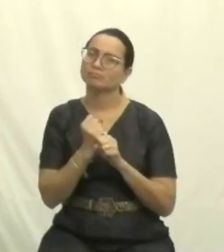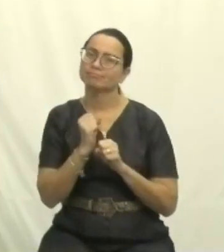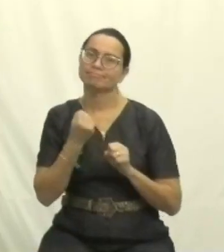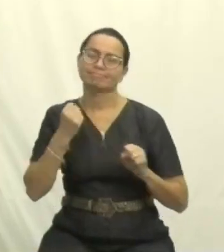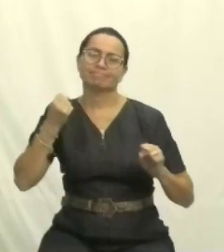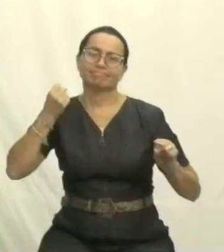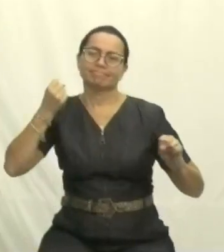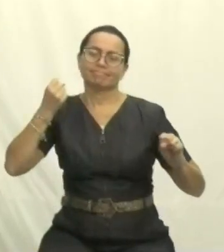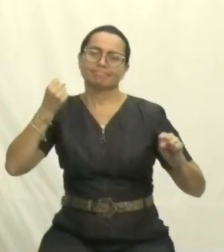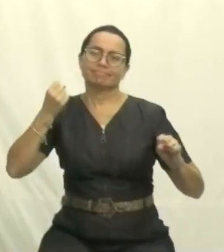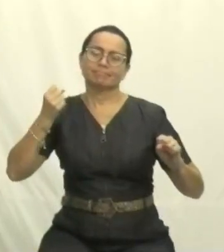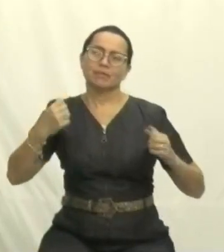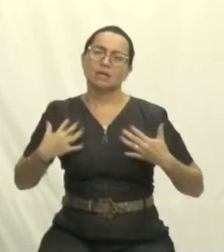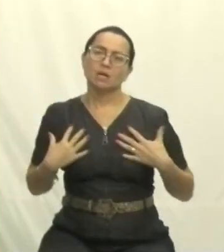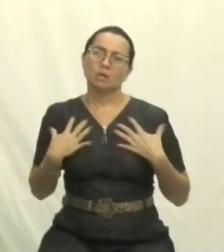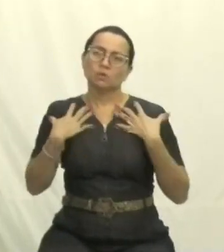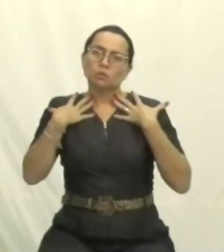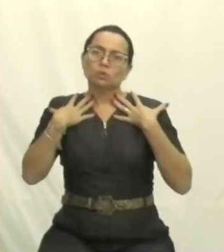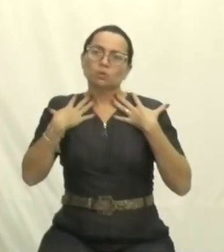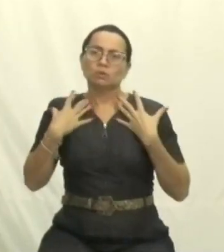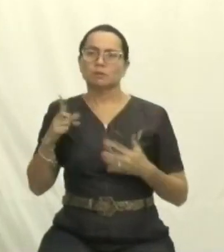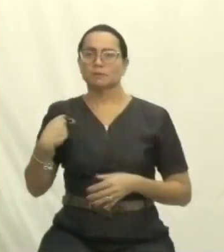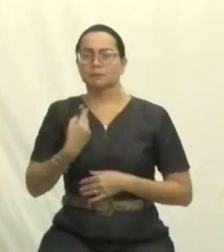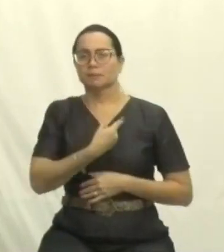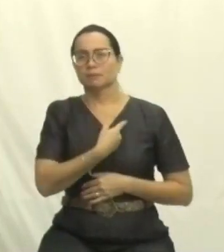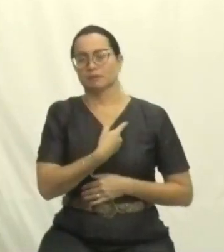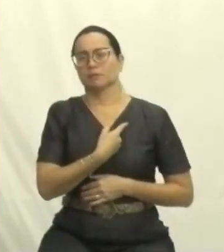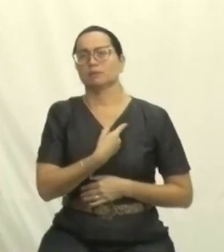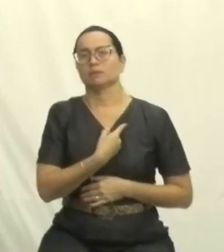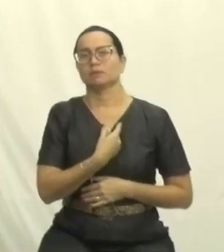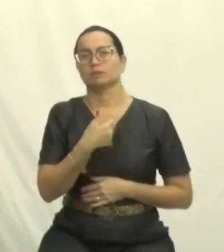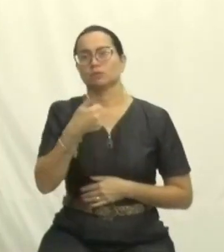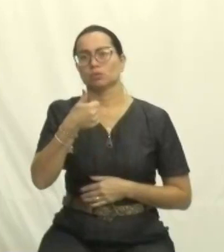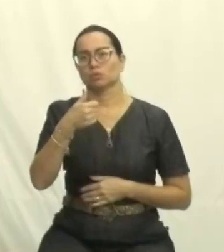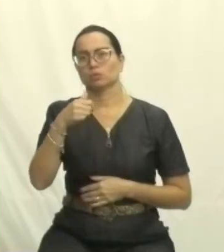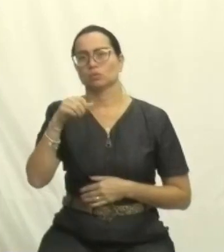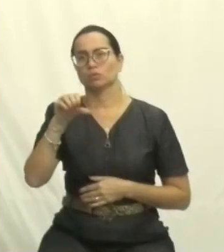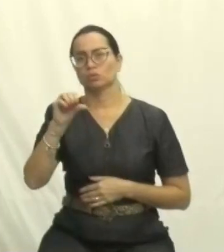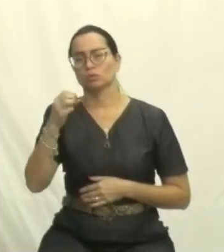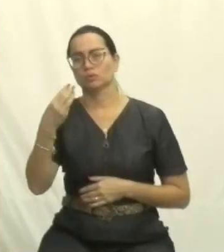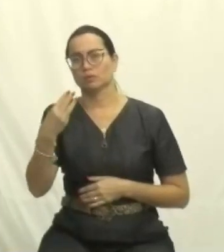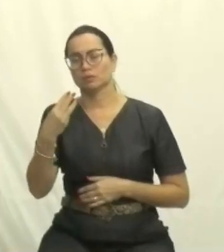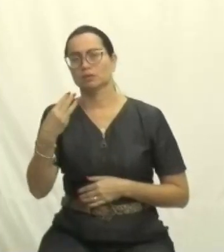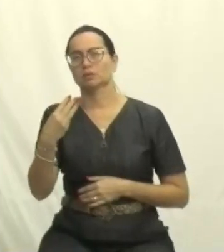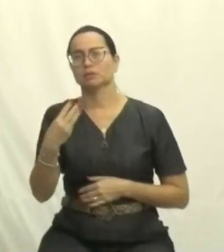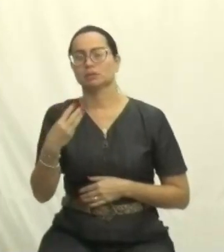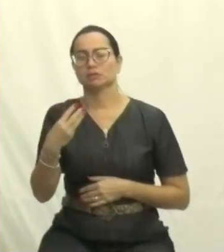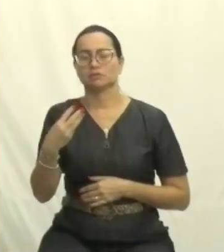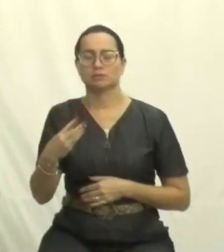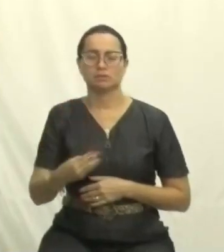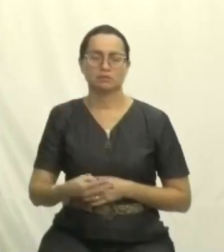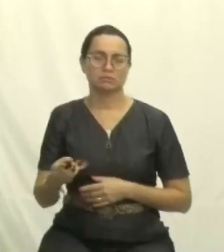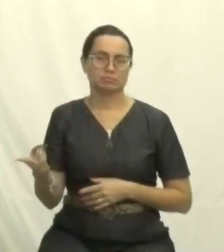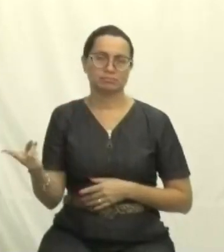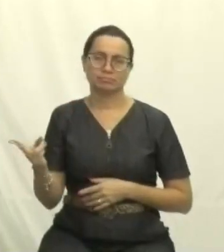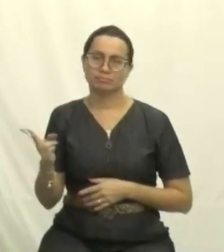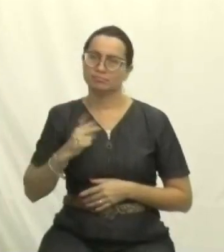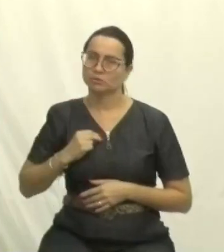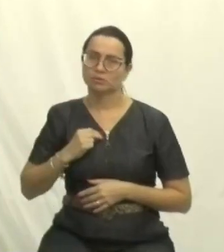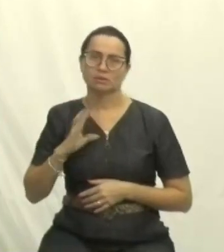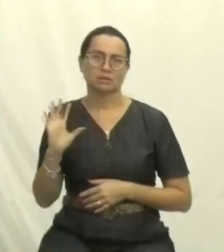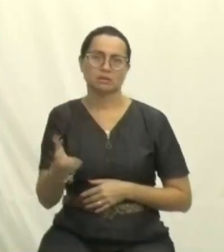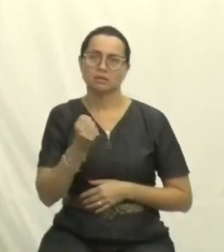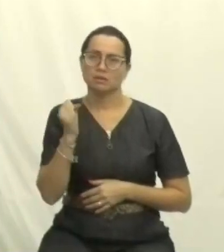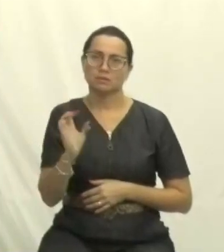né? É um orgulho para nós esse 193, que com muita agilidade salva várias